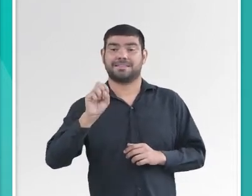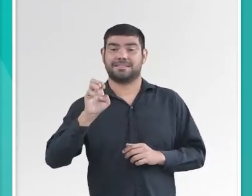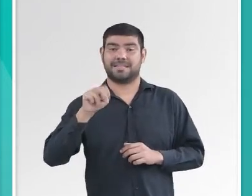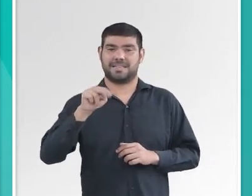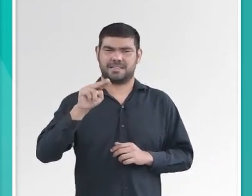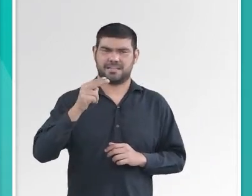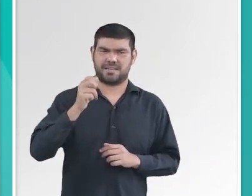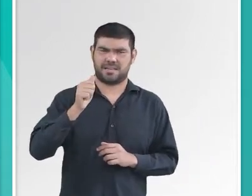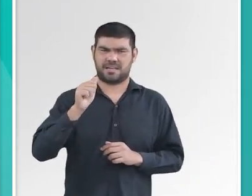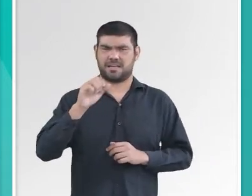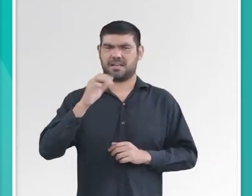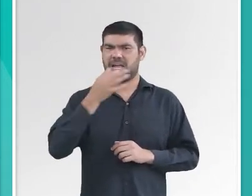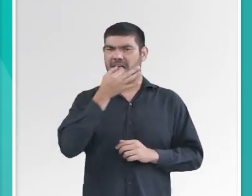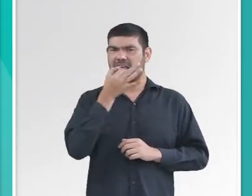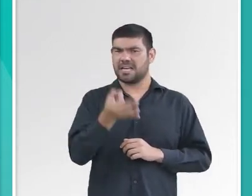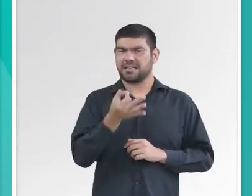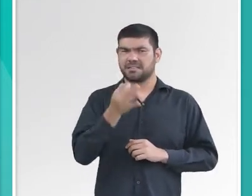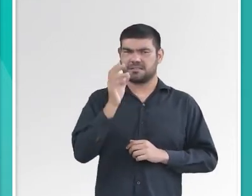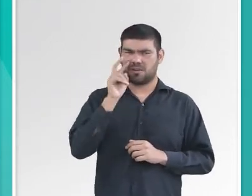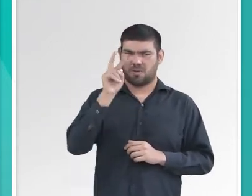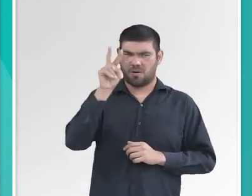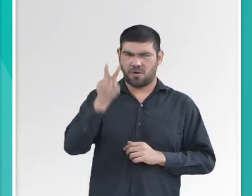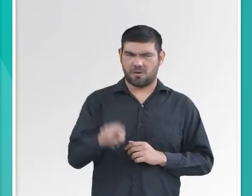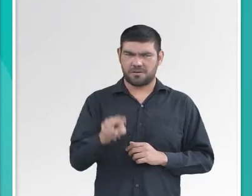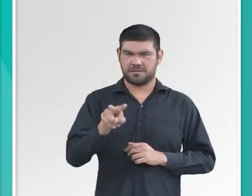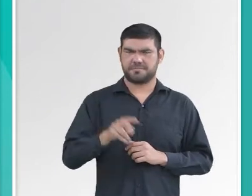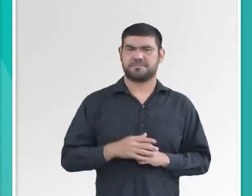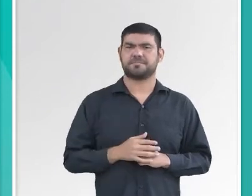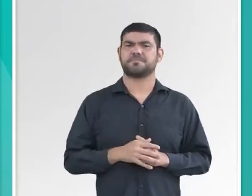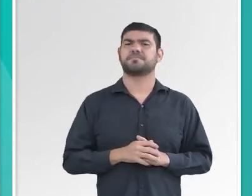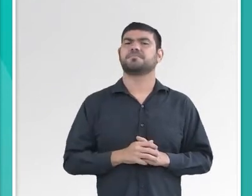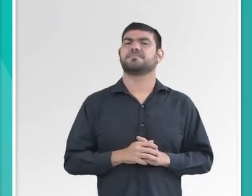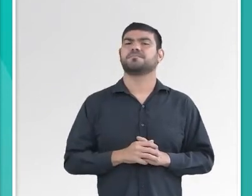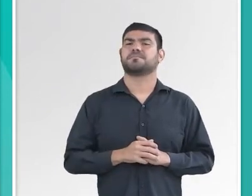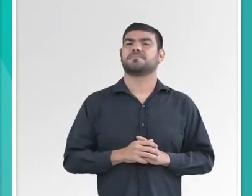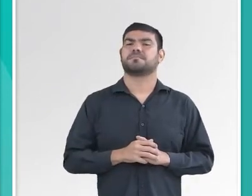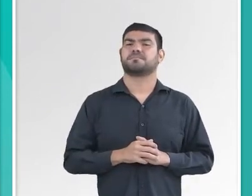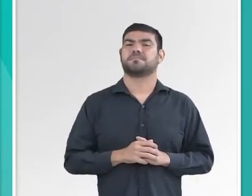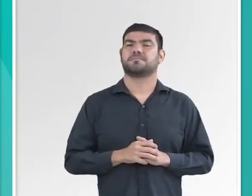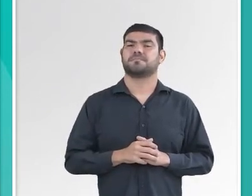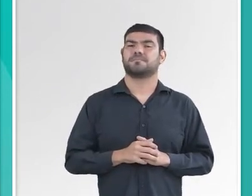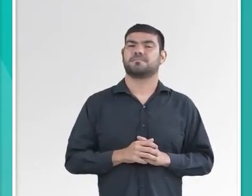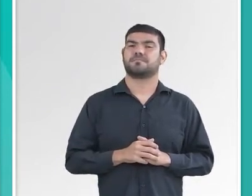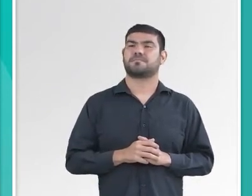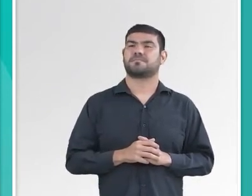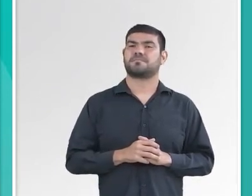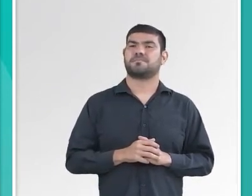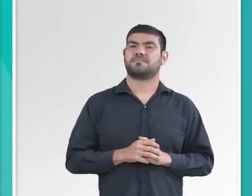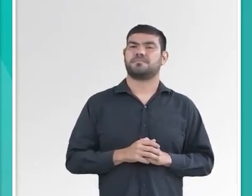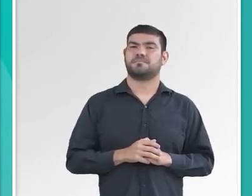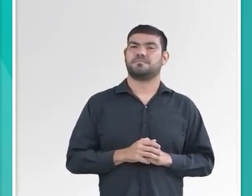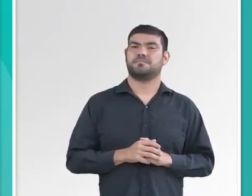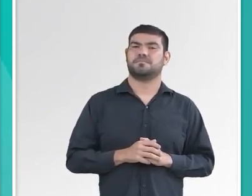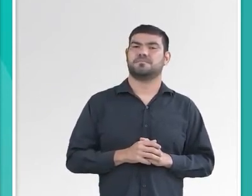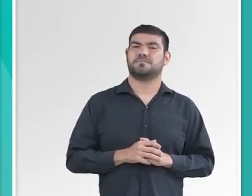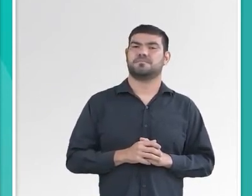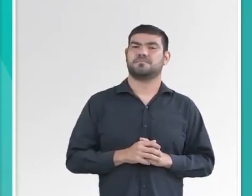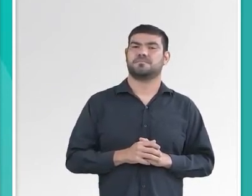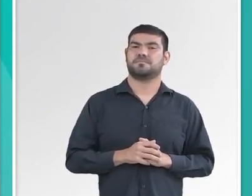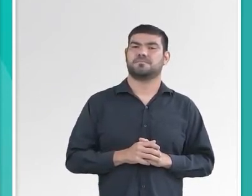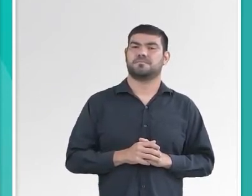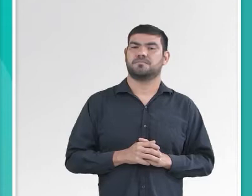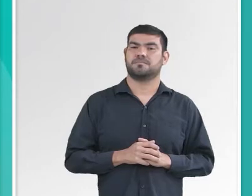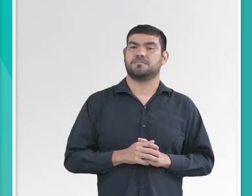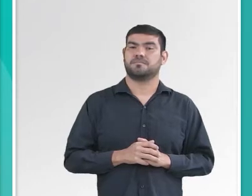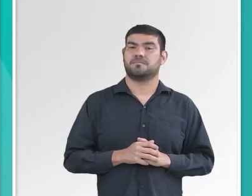resenha crítica, pessoal, é um texto que resume o objeto e faz uma avaliação sobre ele, apontando